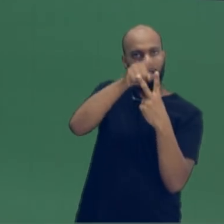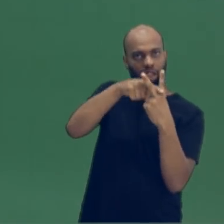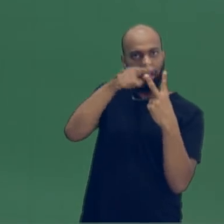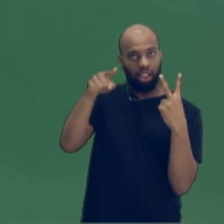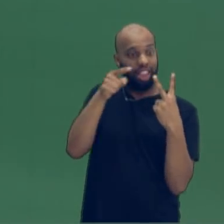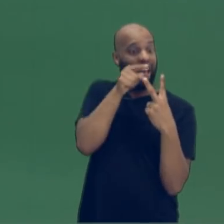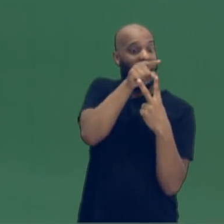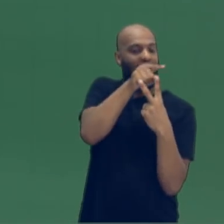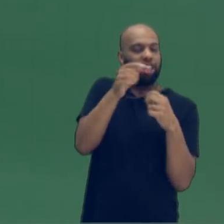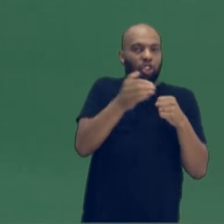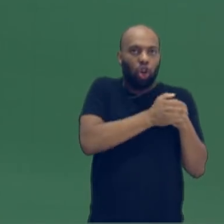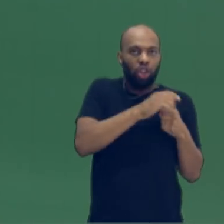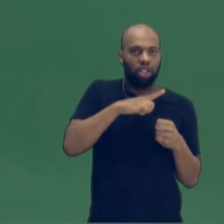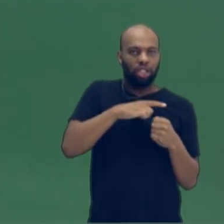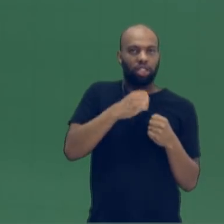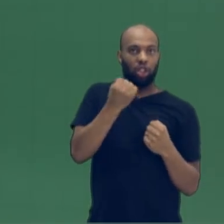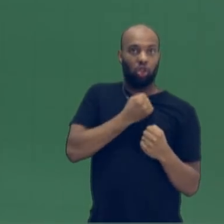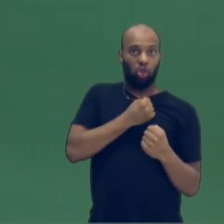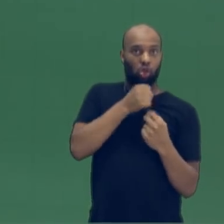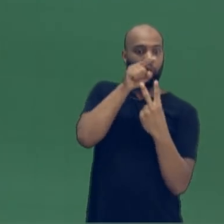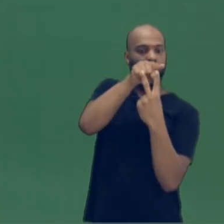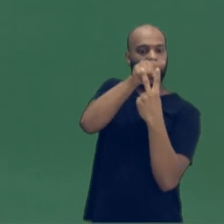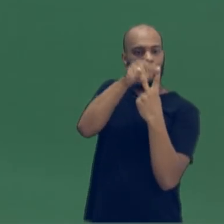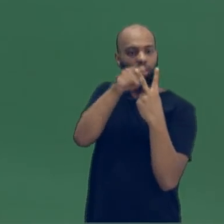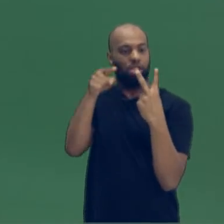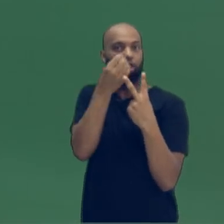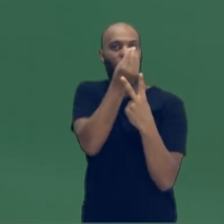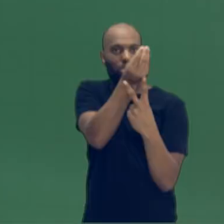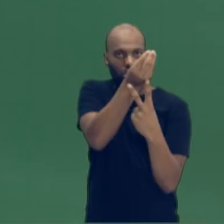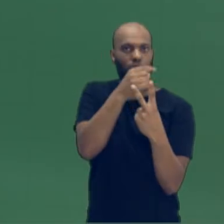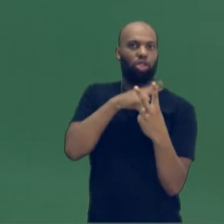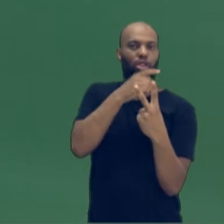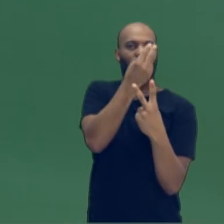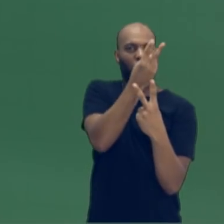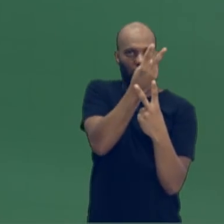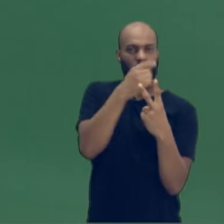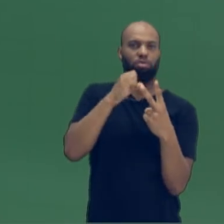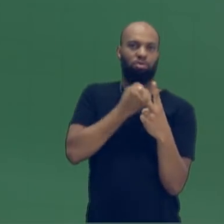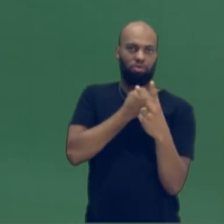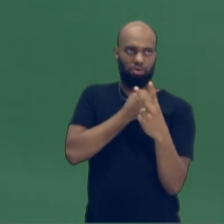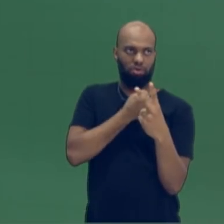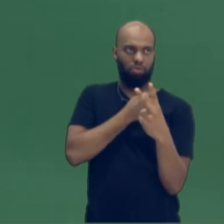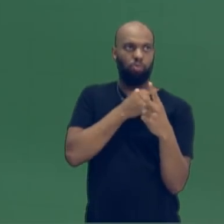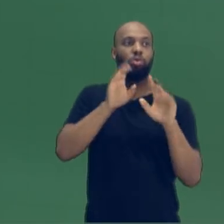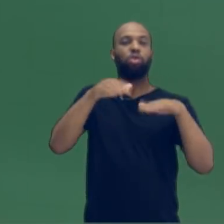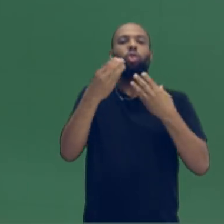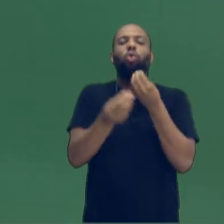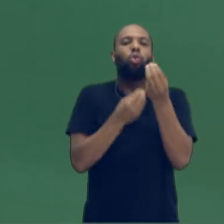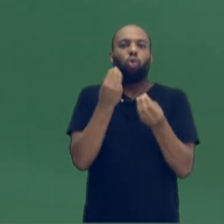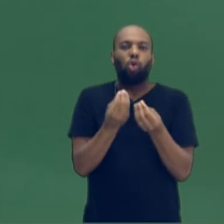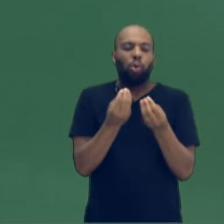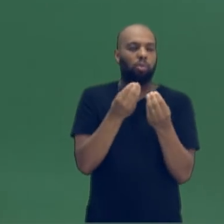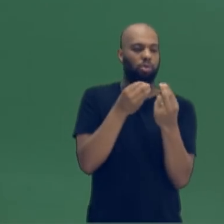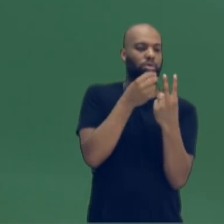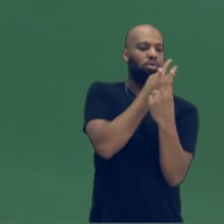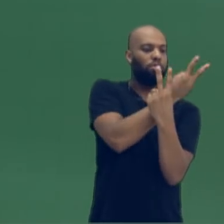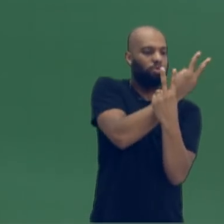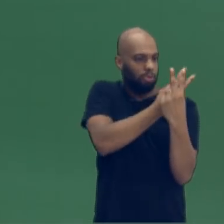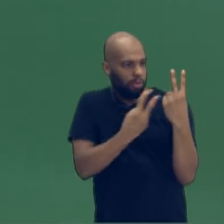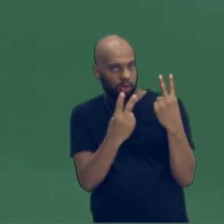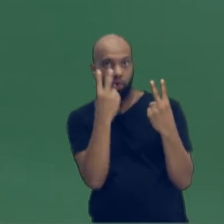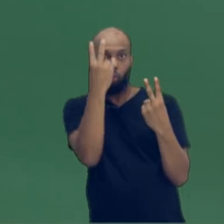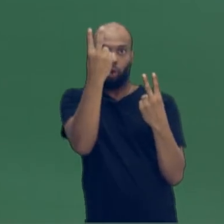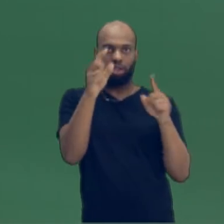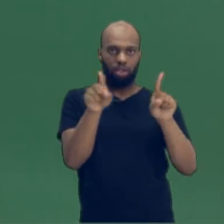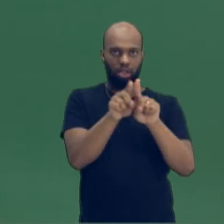quadrada novamente, né? Com índice 2. Então, esse 2 ele vai aparecer lá dentro elevado ao quadrado, né? E mantendo o